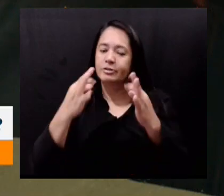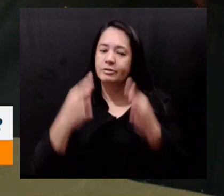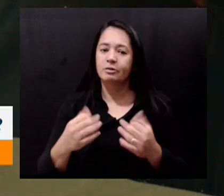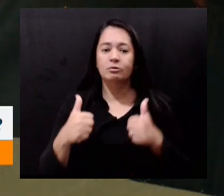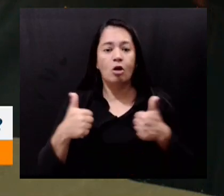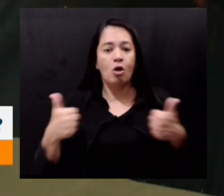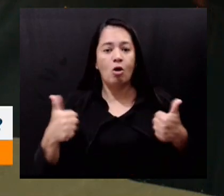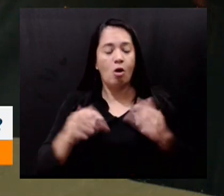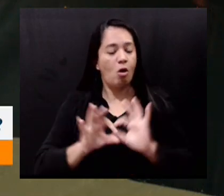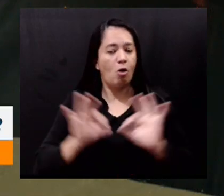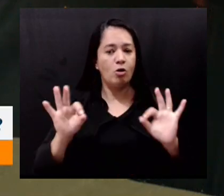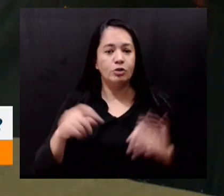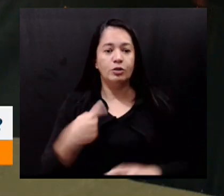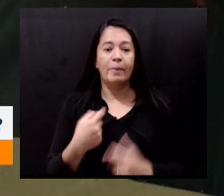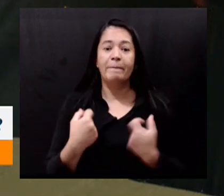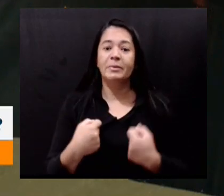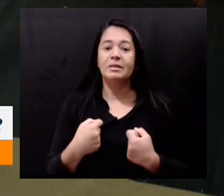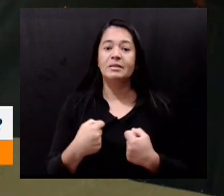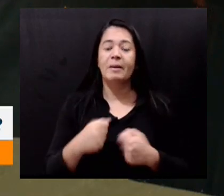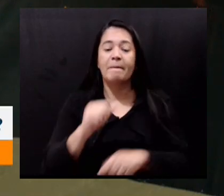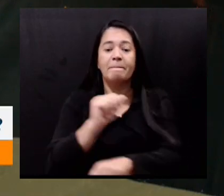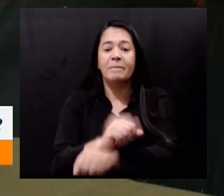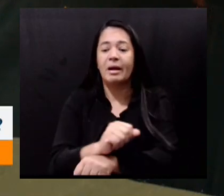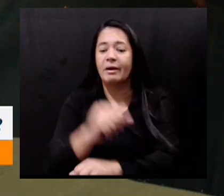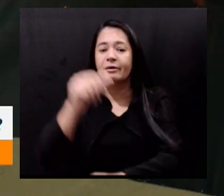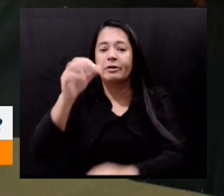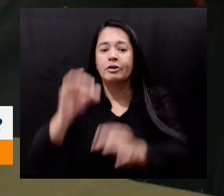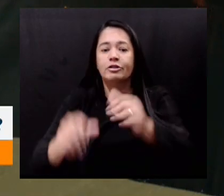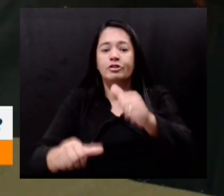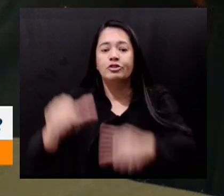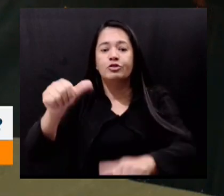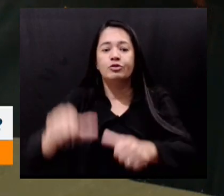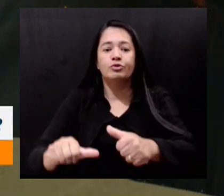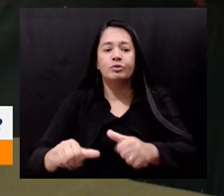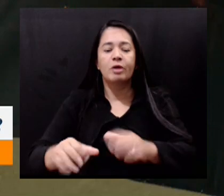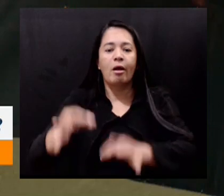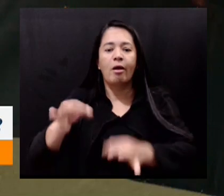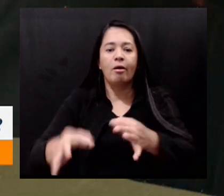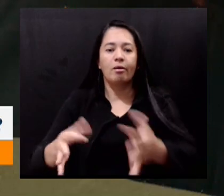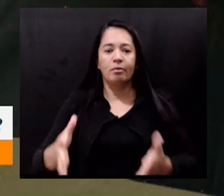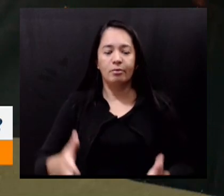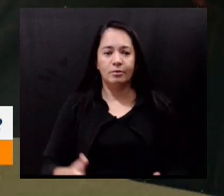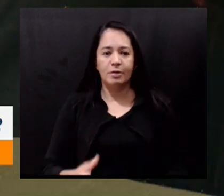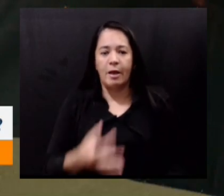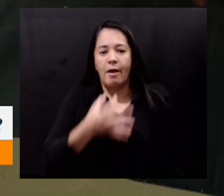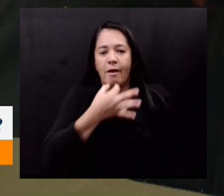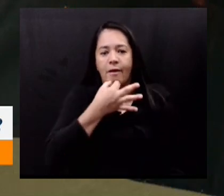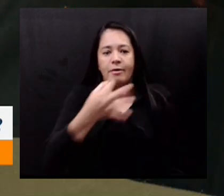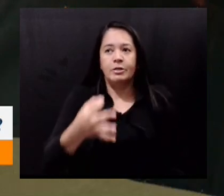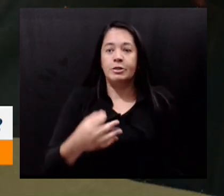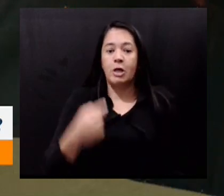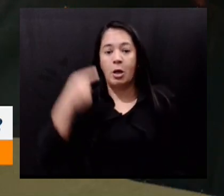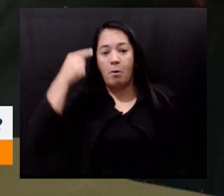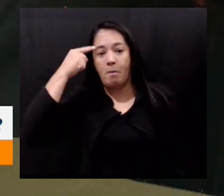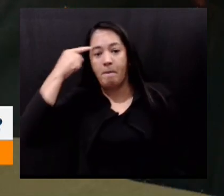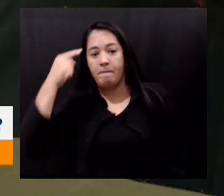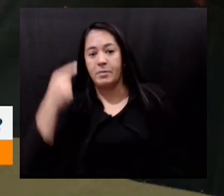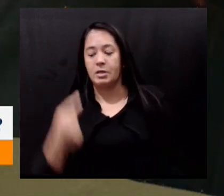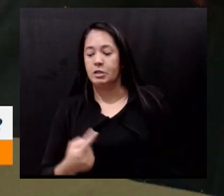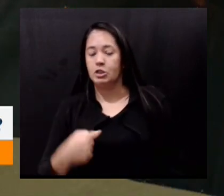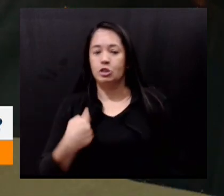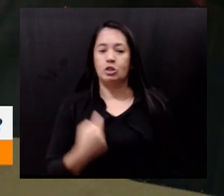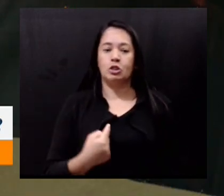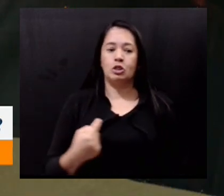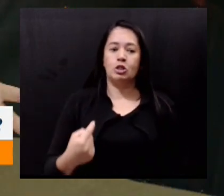parar de julgar as pessoas, né, de achar que somos donos da verdade. Eu erro, você erra, todos